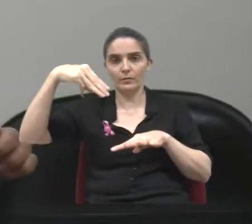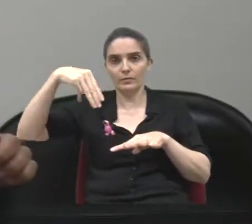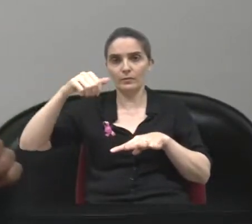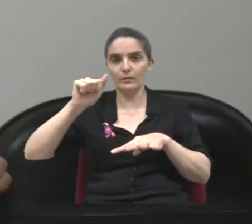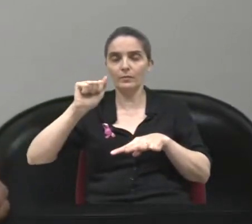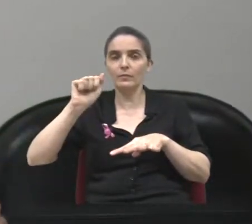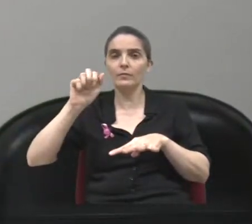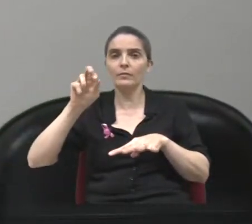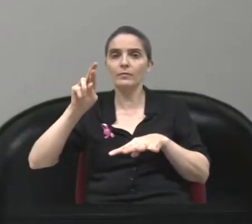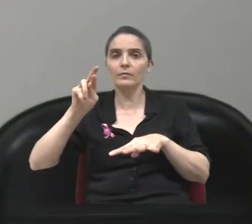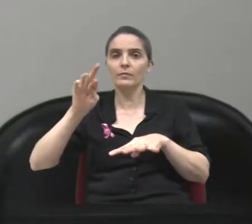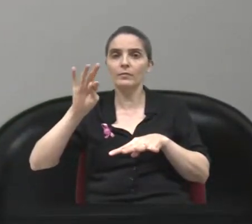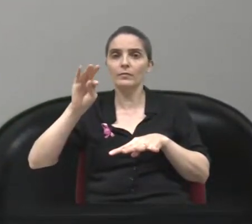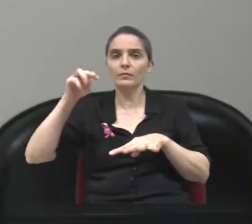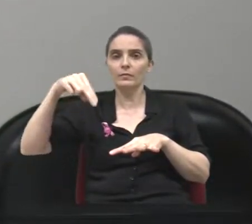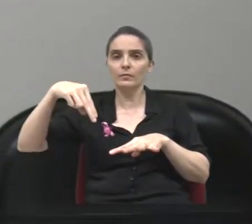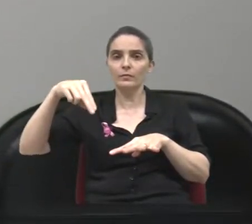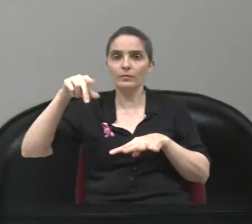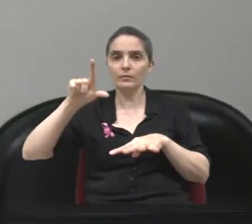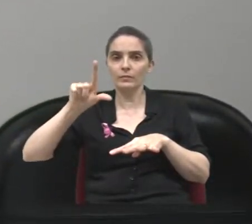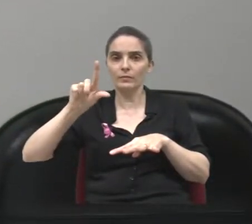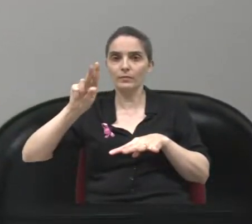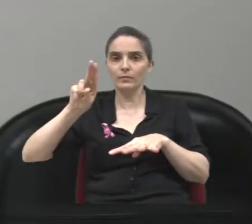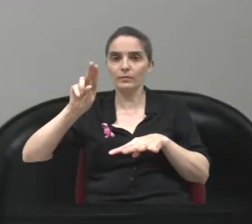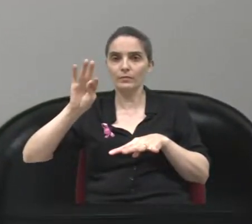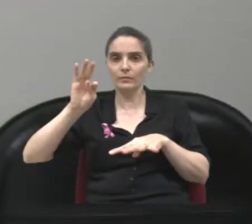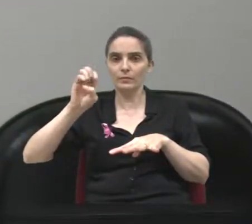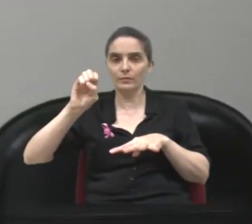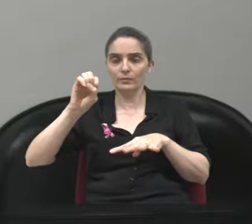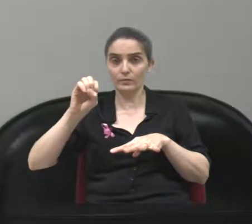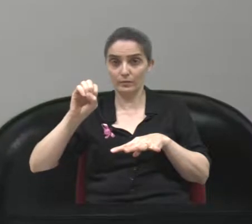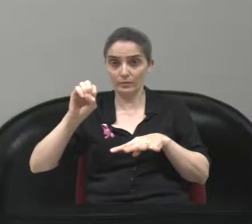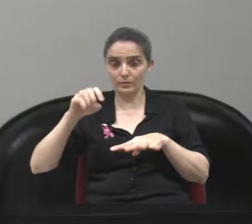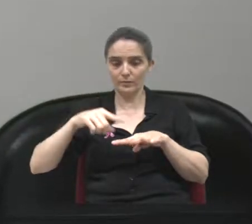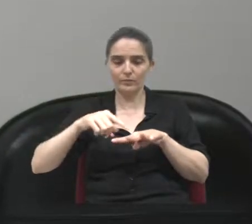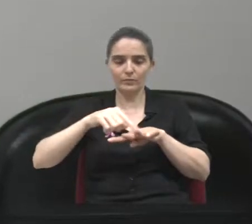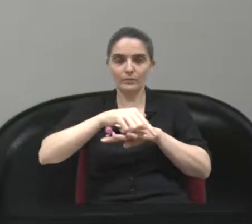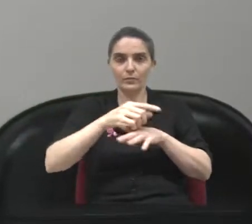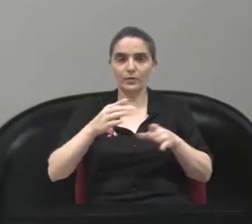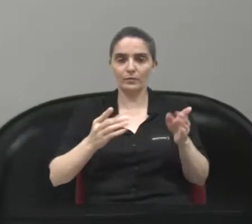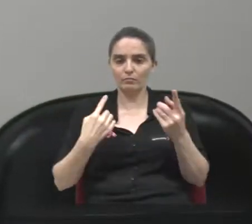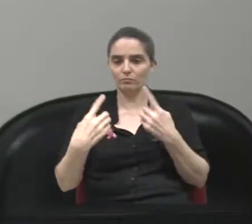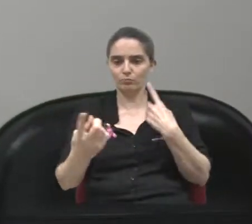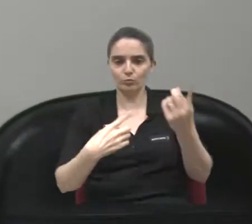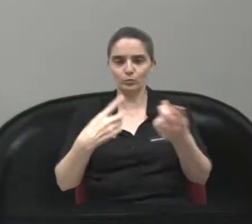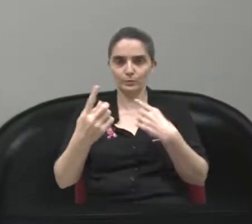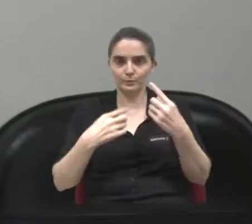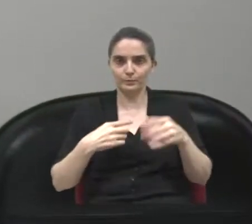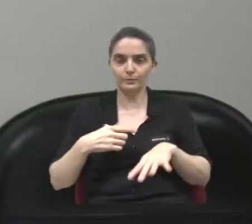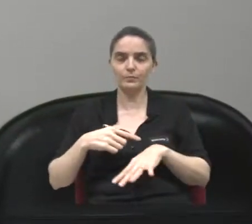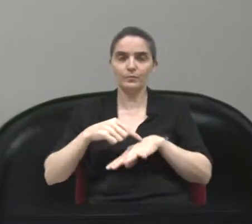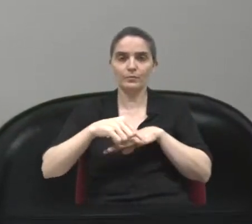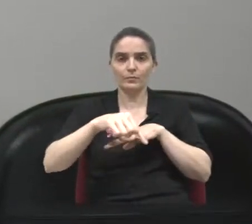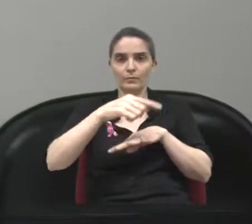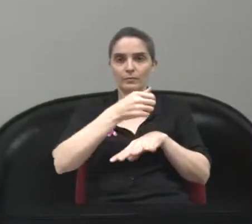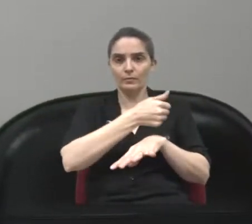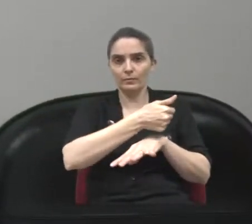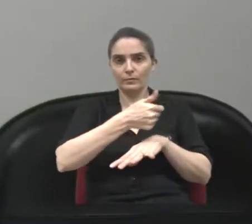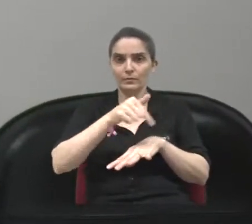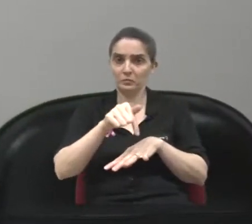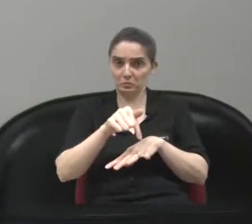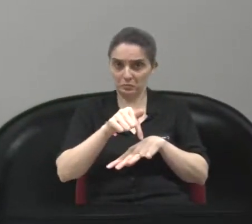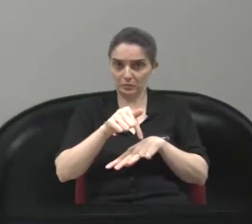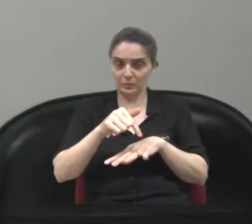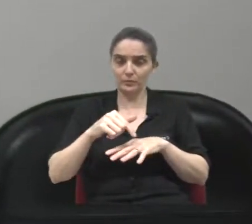atravessam todos os pires. Na 117, estive andando lá por várias vezes, quando acaba o